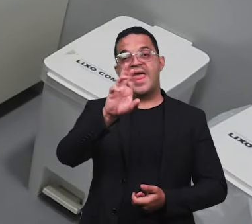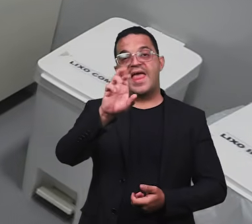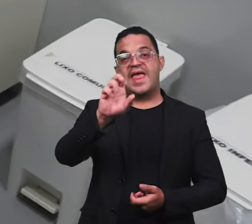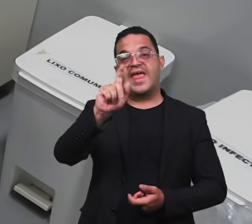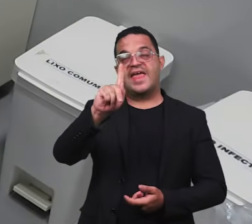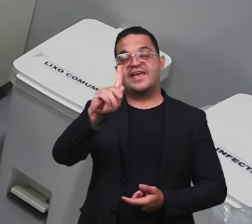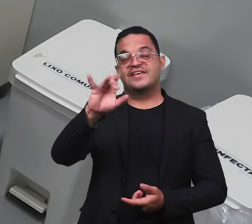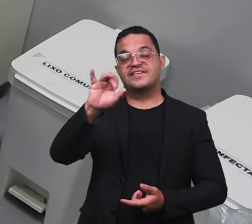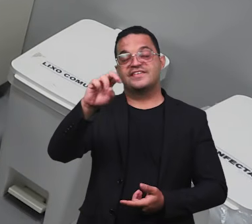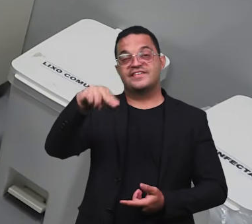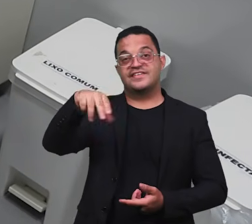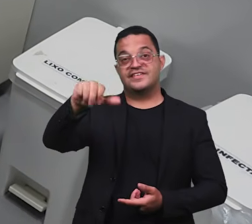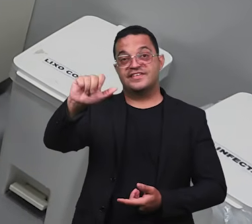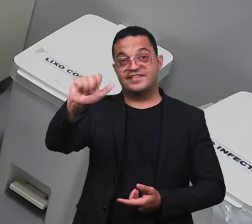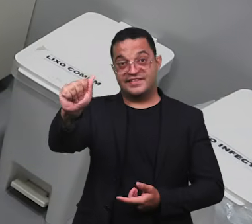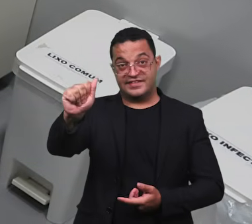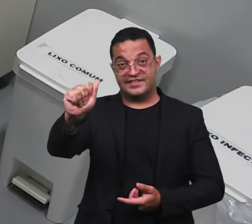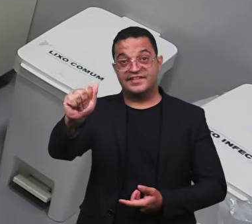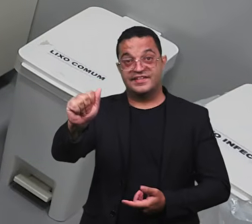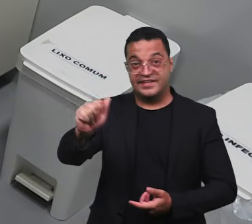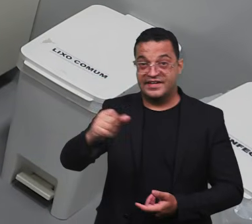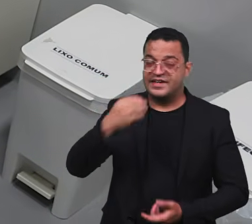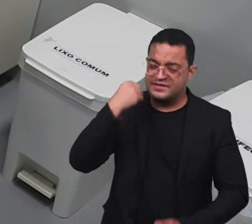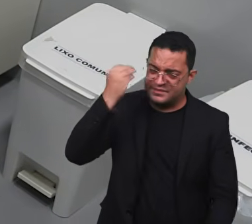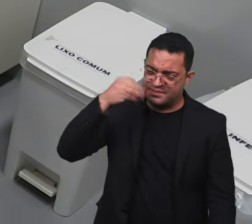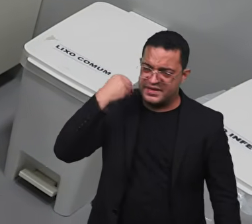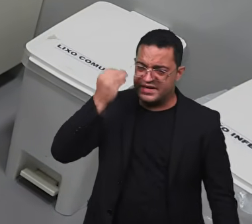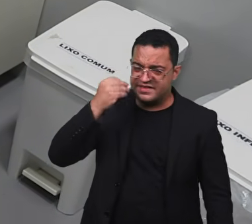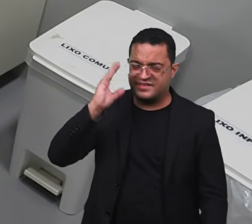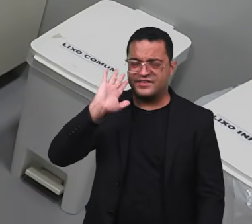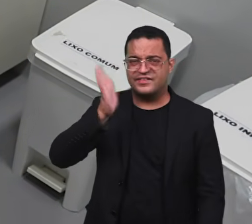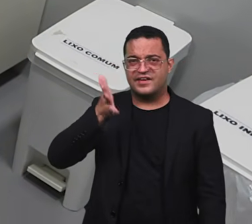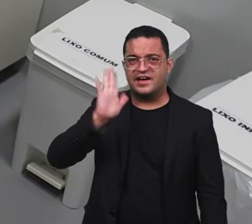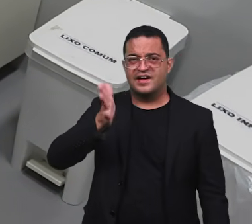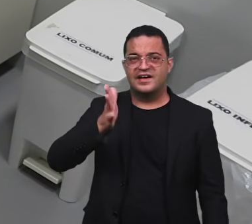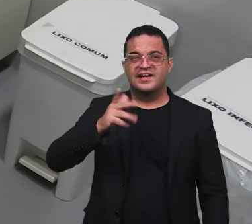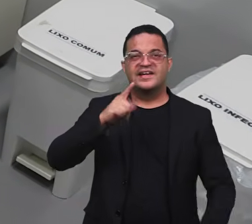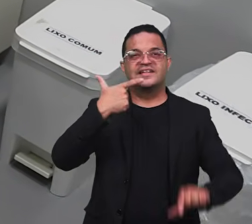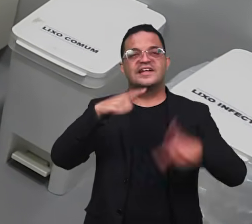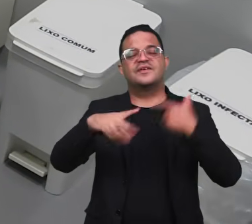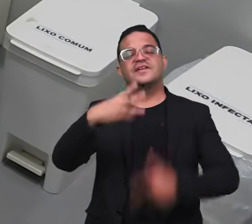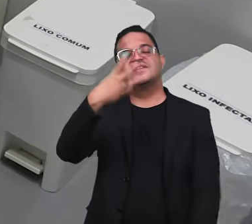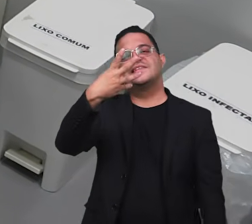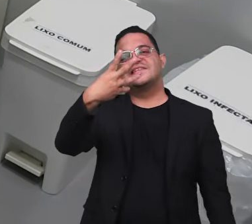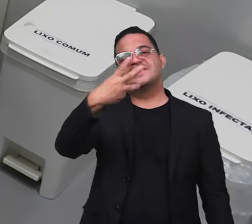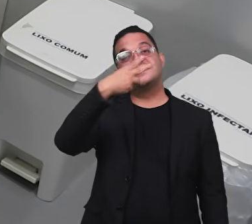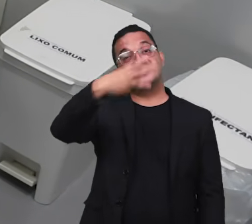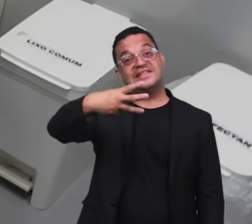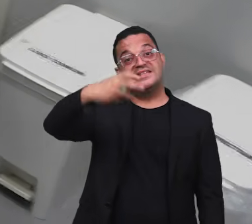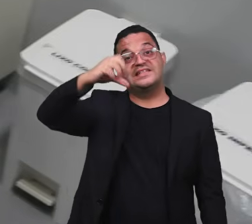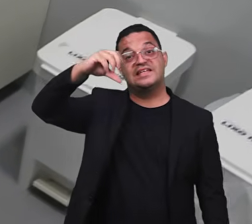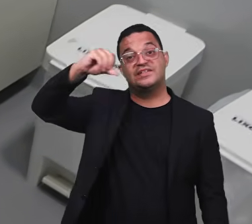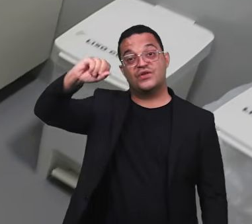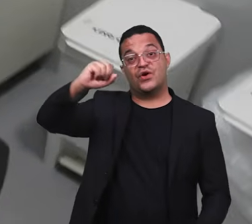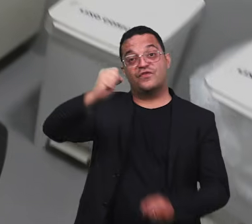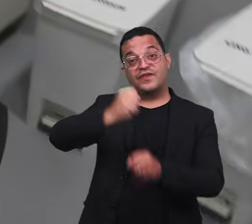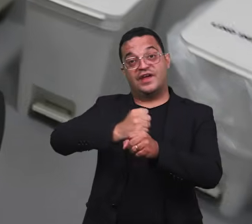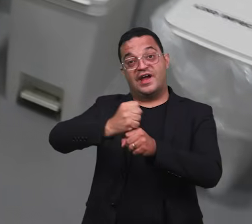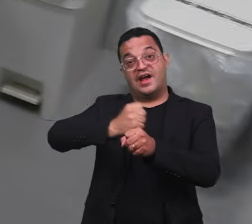voluntária. Doutora Regina, quanto tempo de voluntariado? 39 anos.